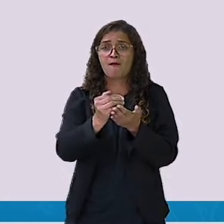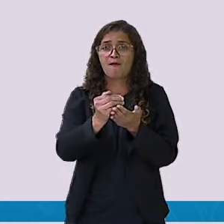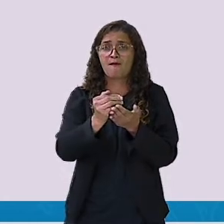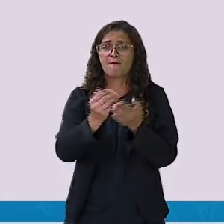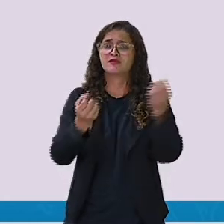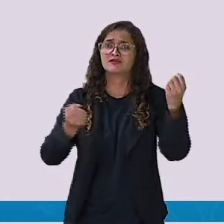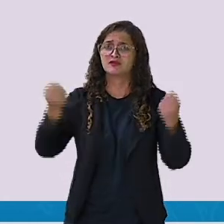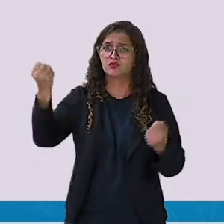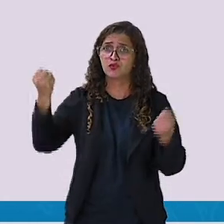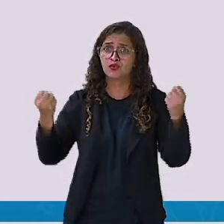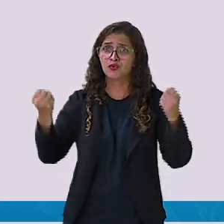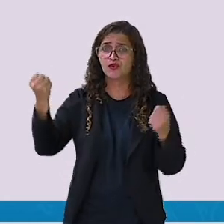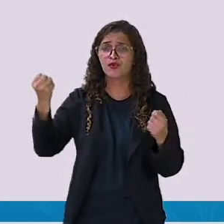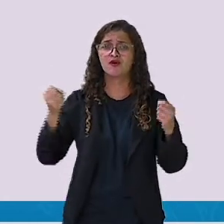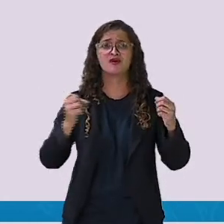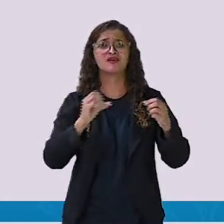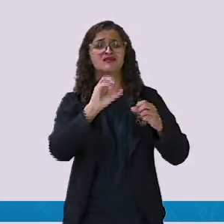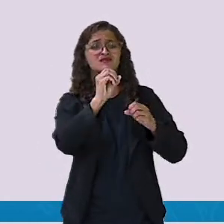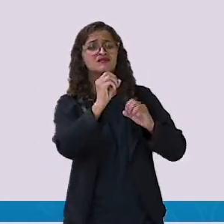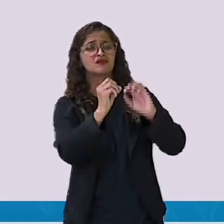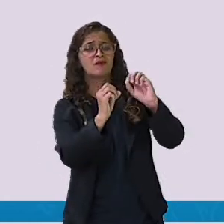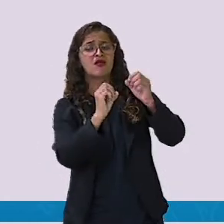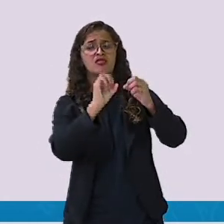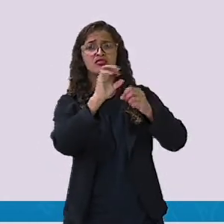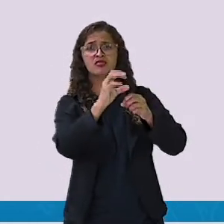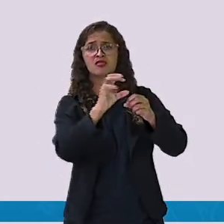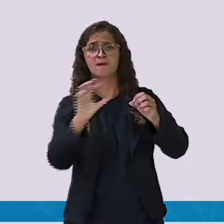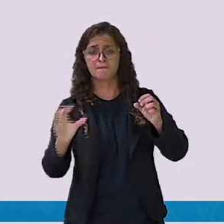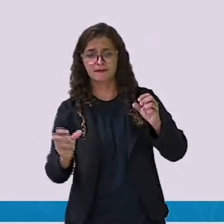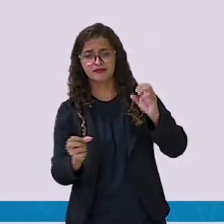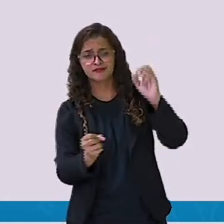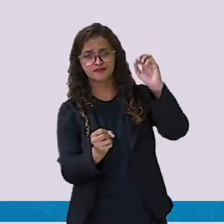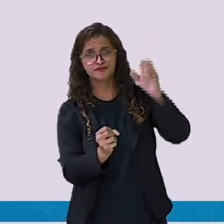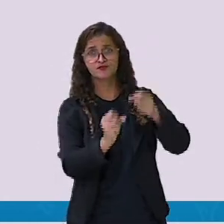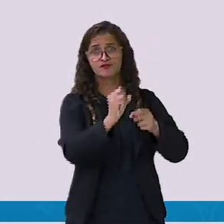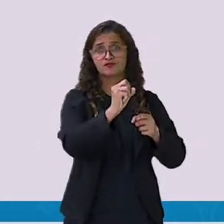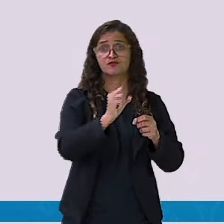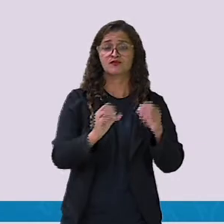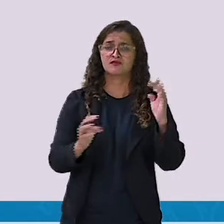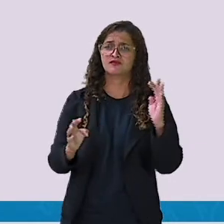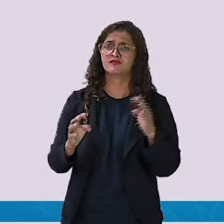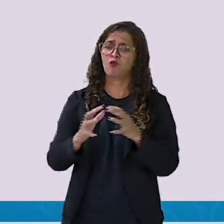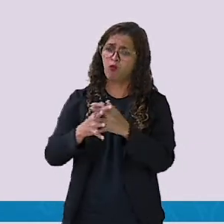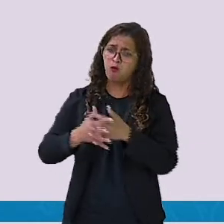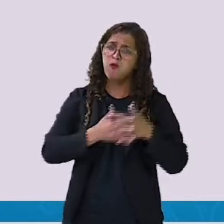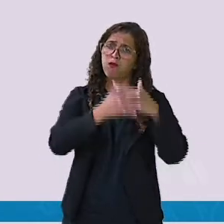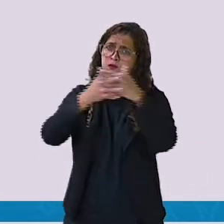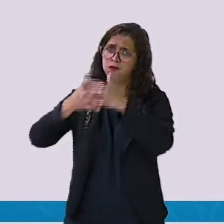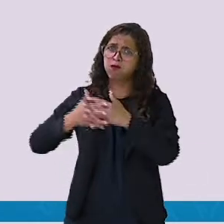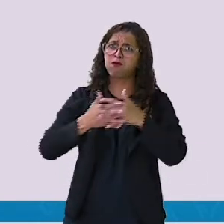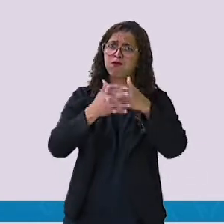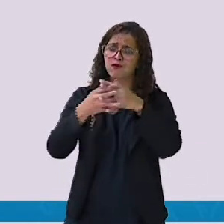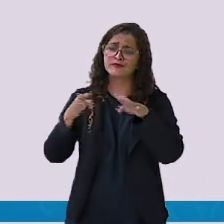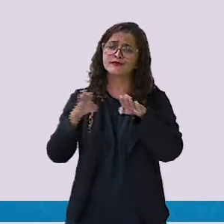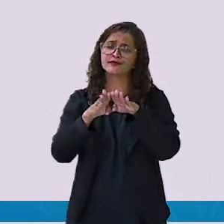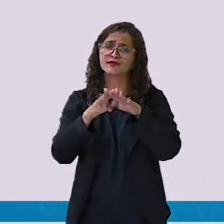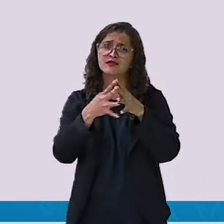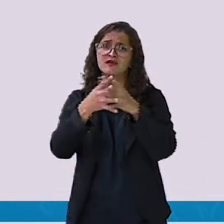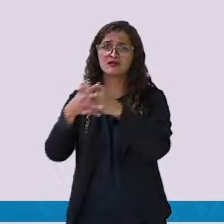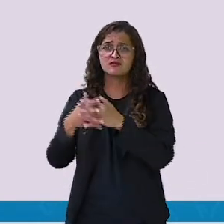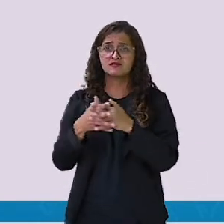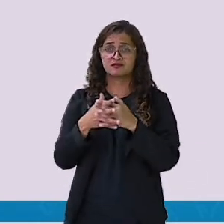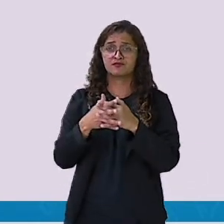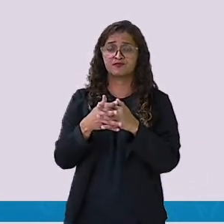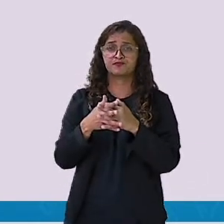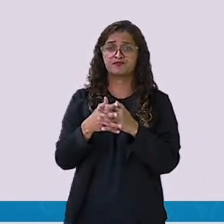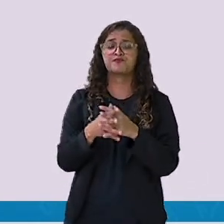fabricam componentes para as fábricas de automóveis, ônibus e caminhões. Então, veja só, nós temos lá a fábrica de